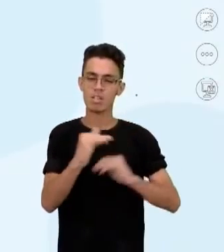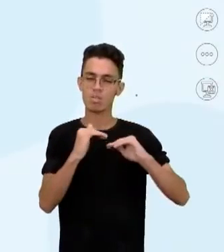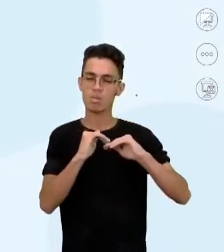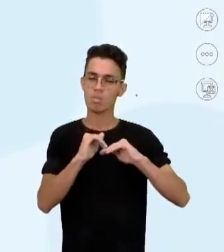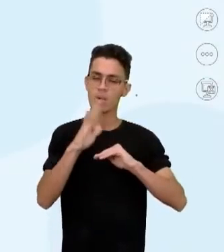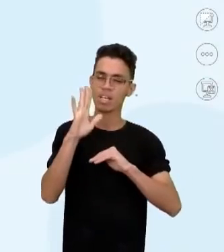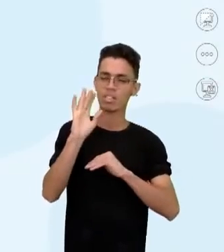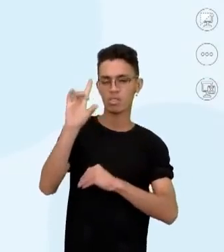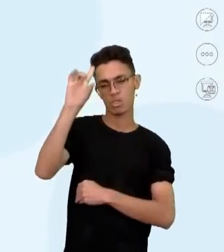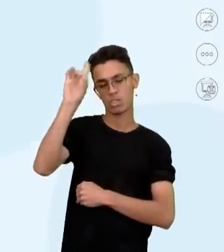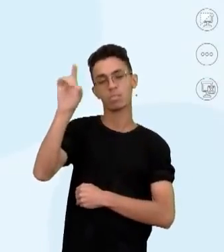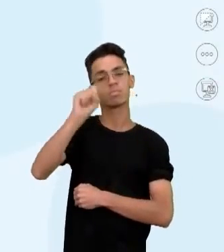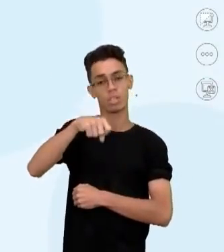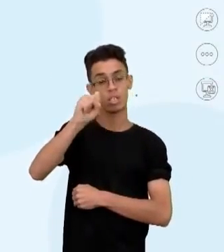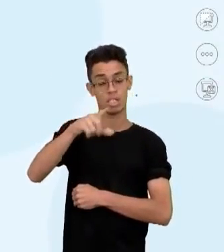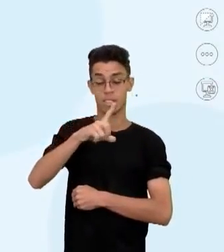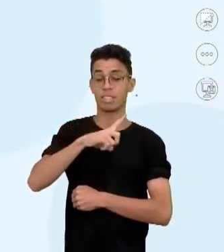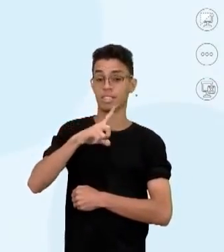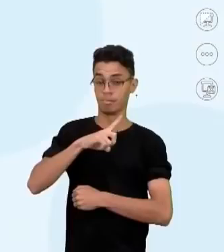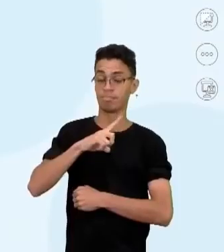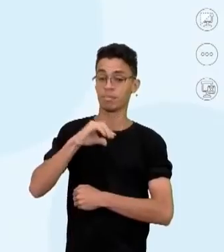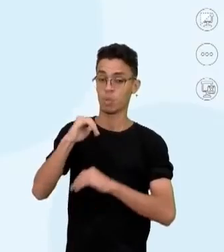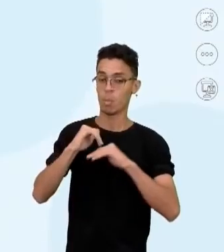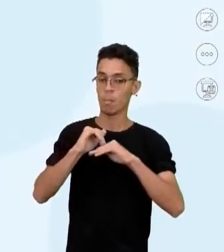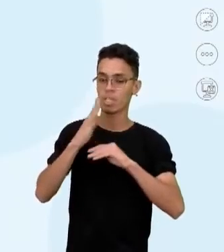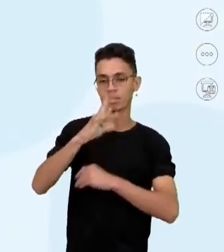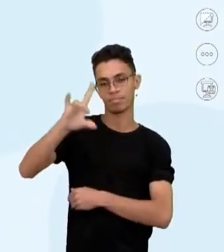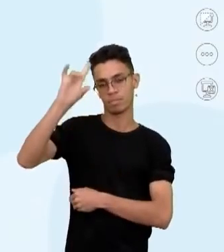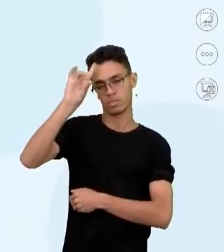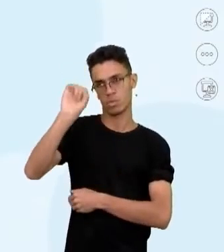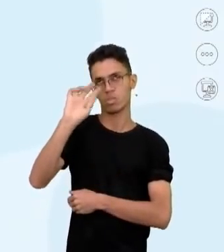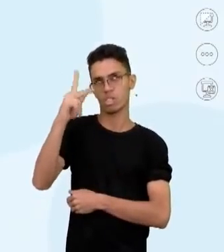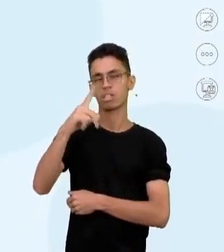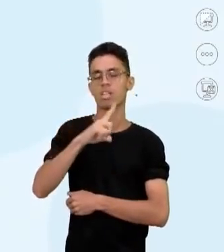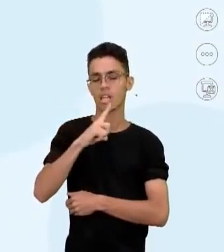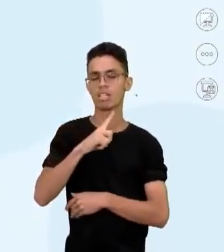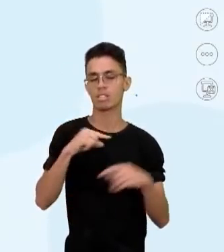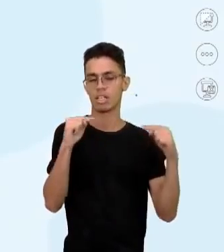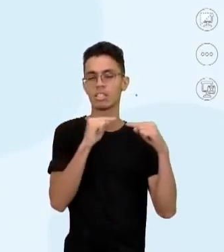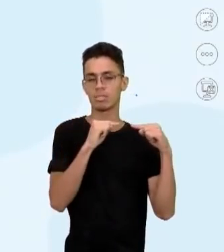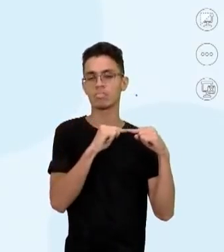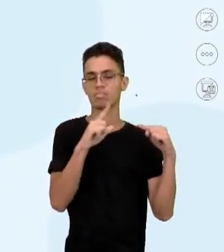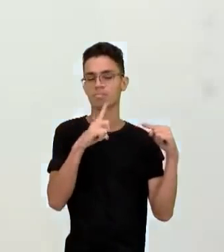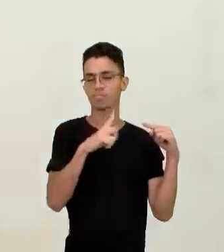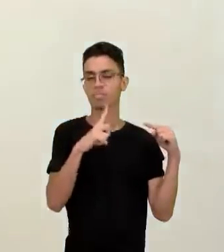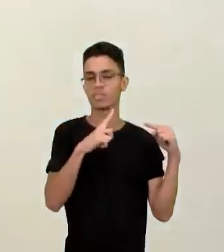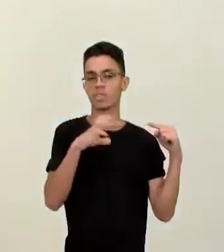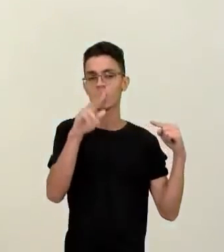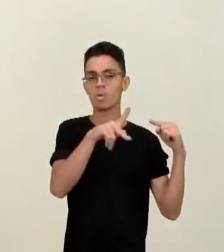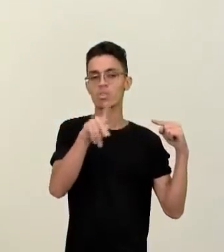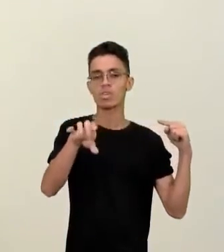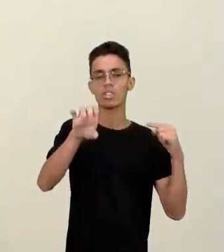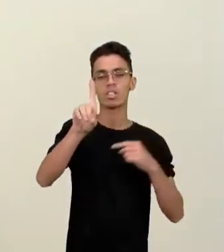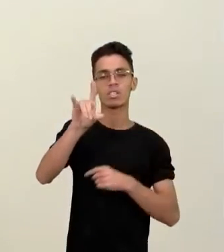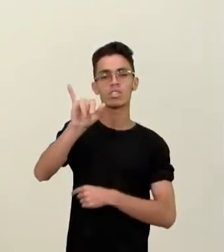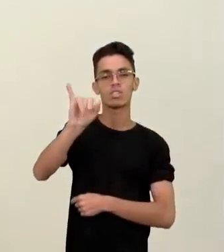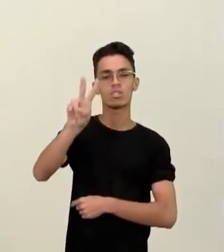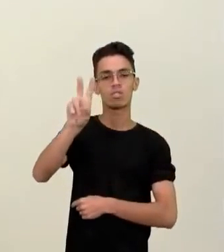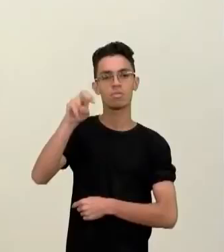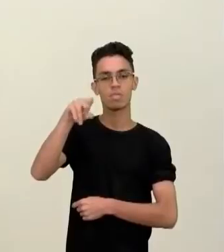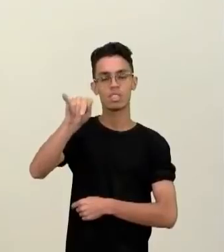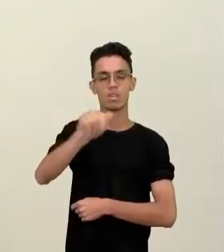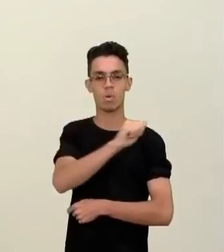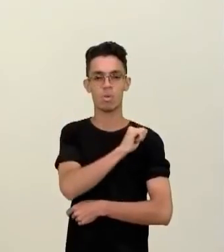mais dias? Sim, tinha que dar mais dias. Então, ok, né? Faz sentido. Faz sentido. Inclusive, a professora Edivânia, que está aqui